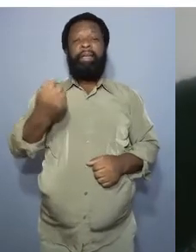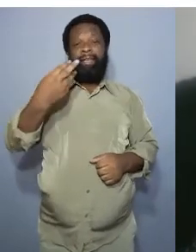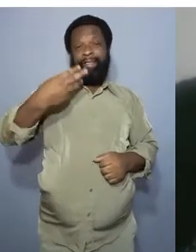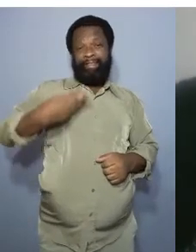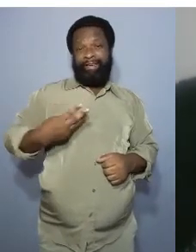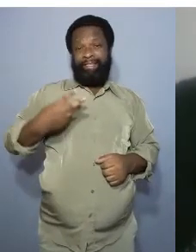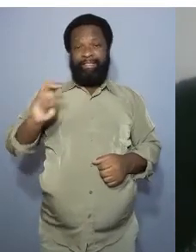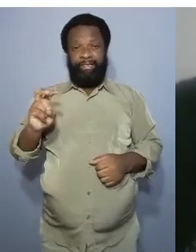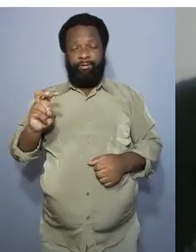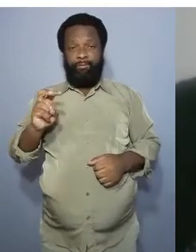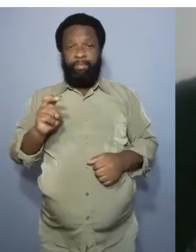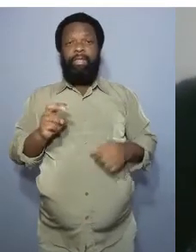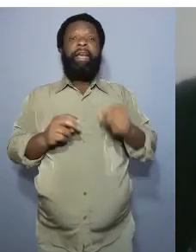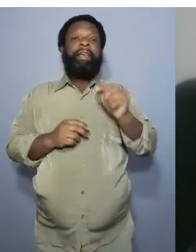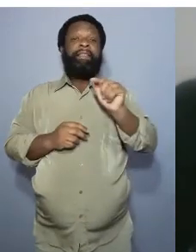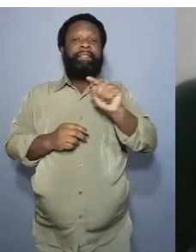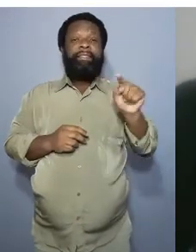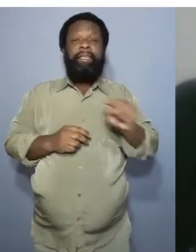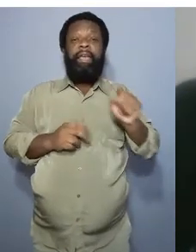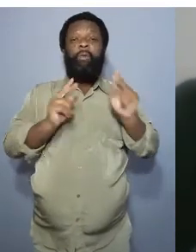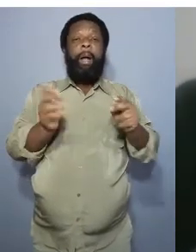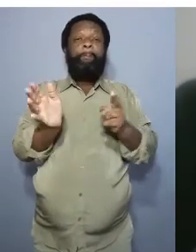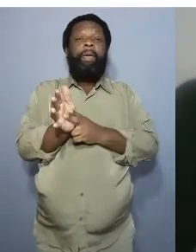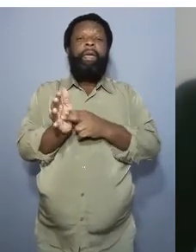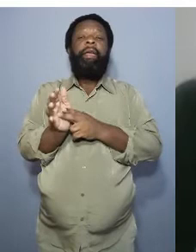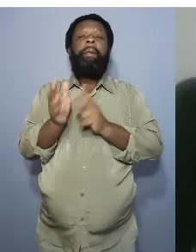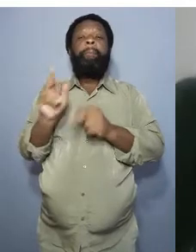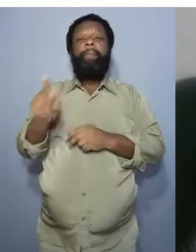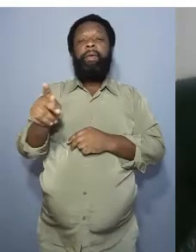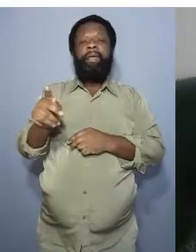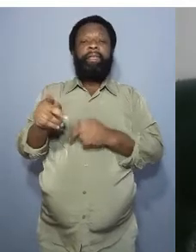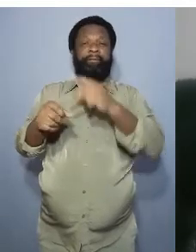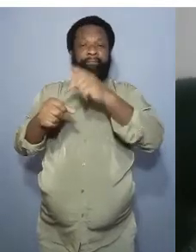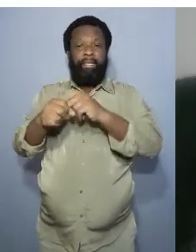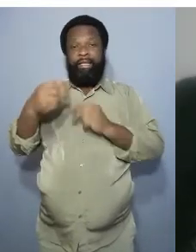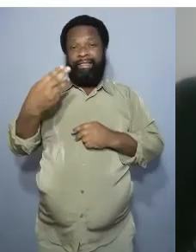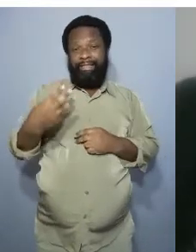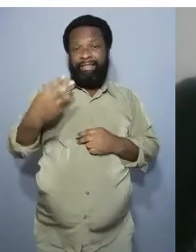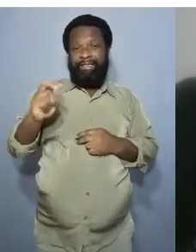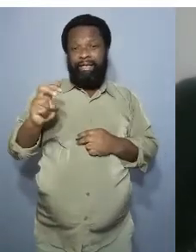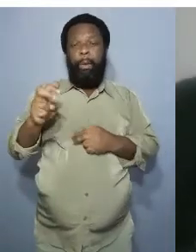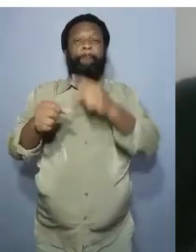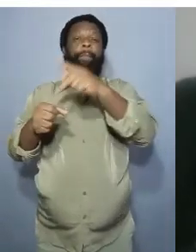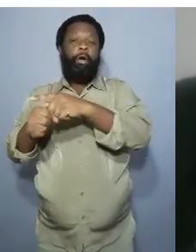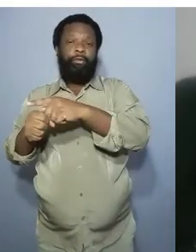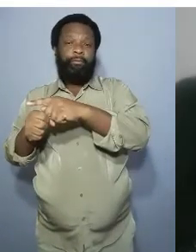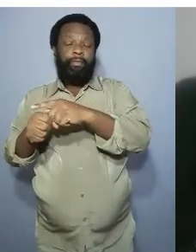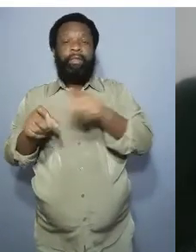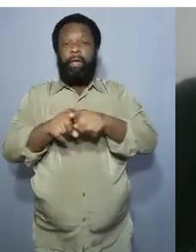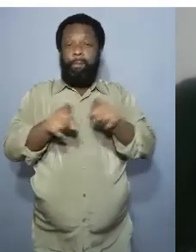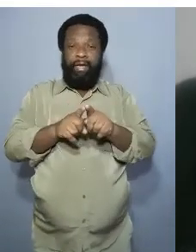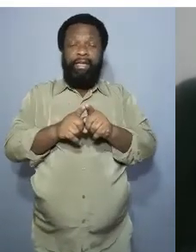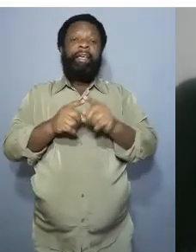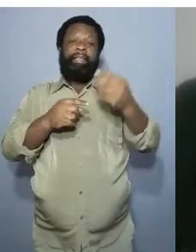Z é igual a P, que é igual a 35. Ele tem 35 prótons. Como ele é um átomo neutro, ele também tem